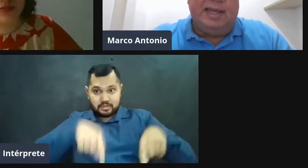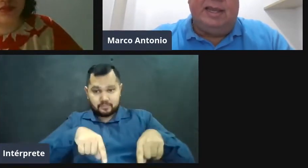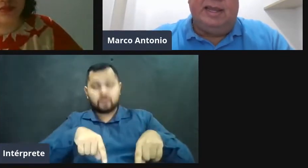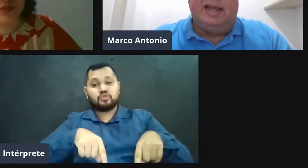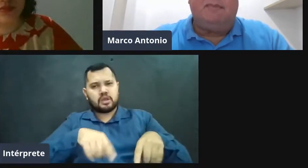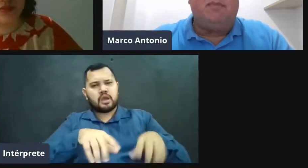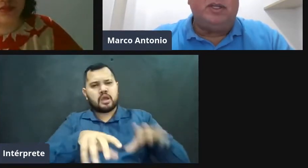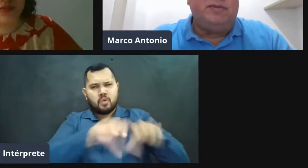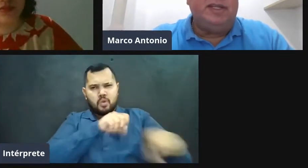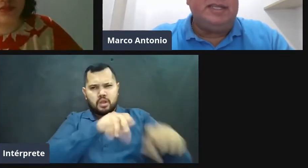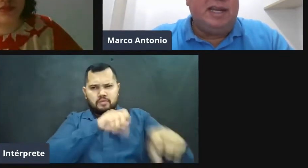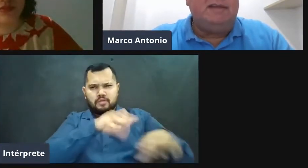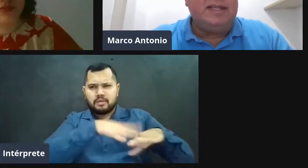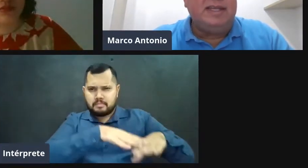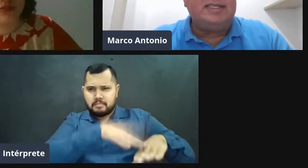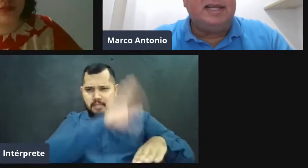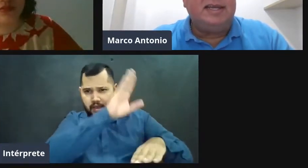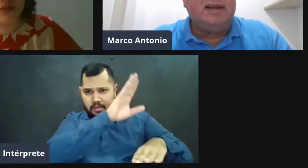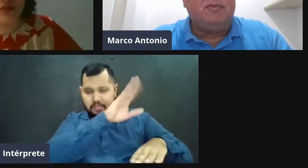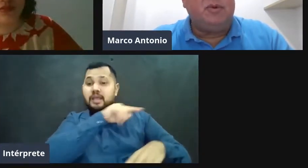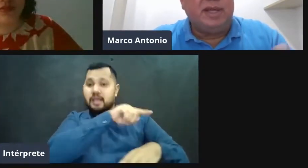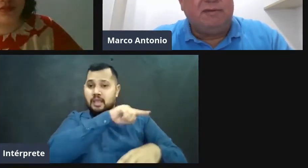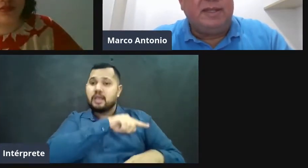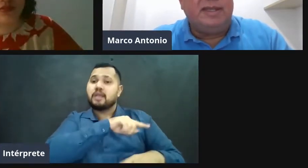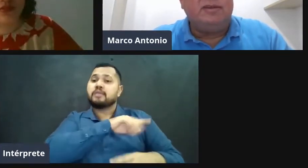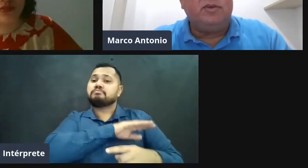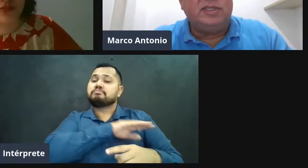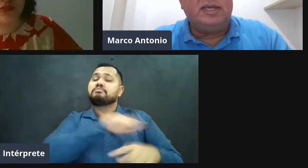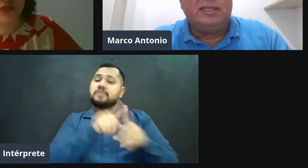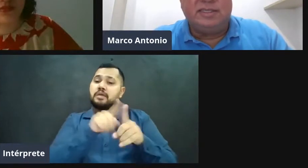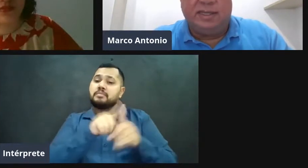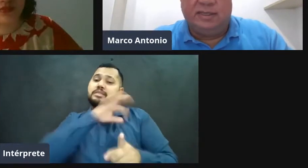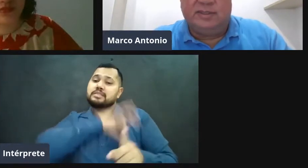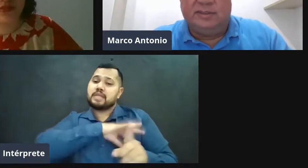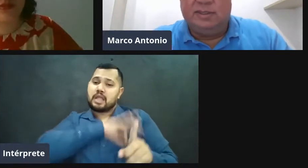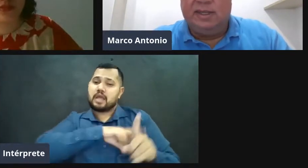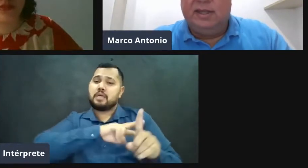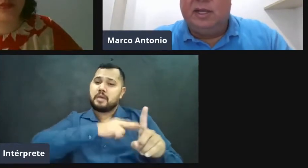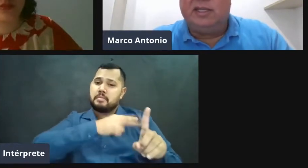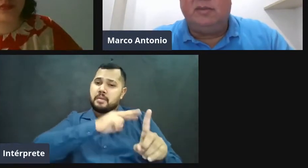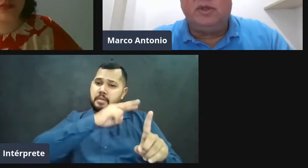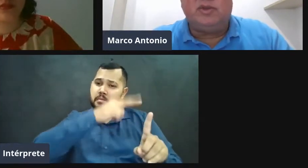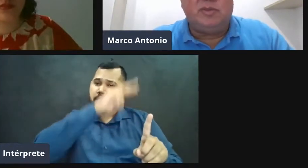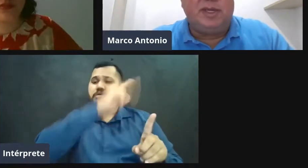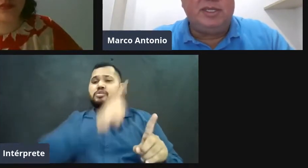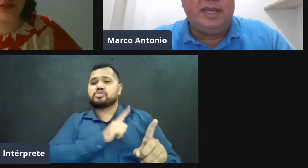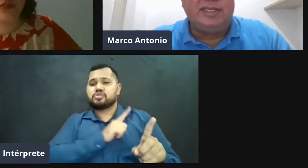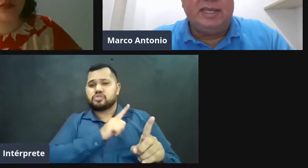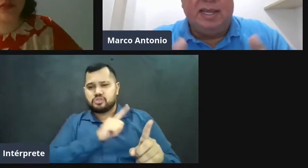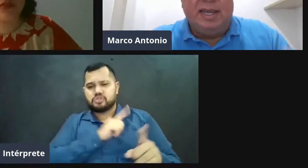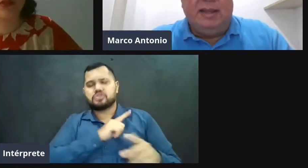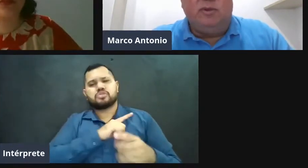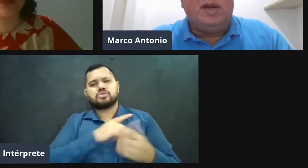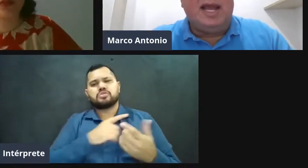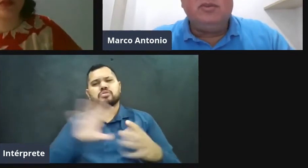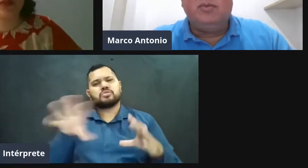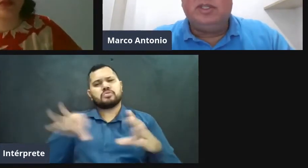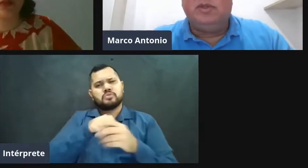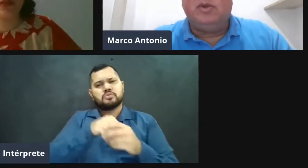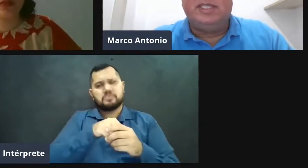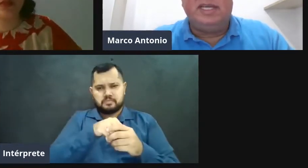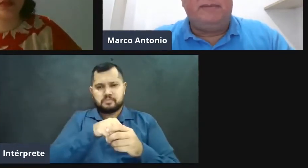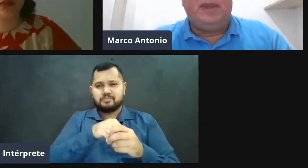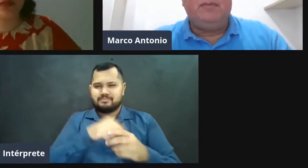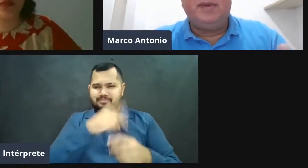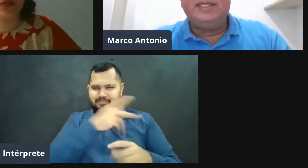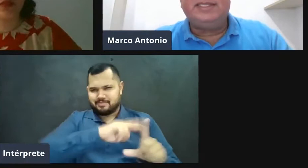mais aporte financeiro ela vai ter salarial, porque ela vai ter todas as retribuições pertinentes. No caso,